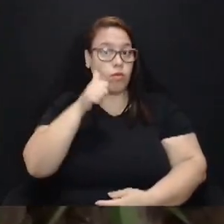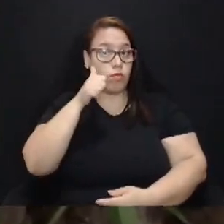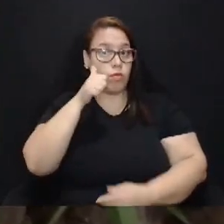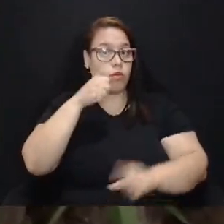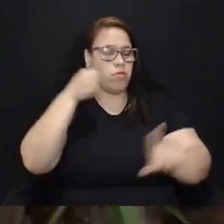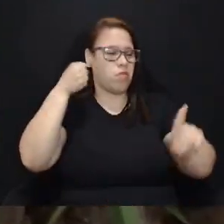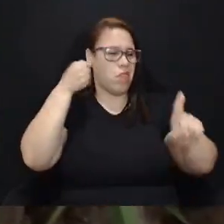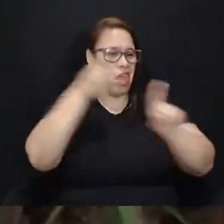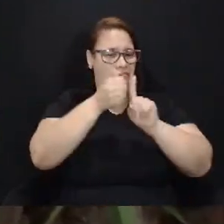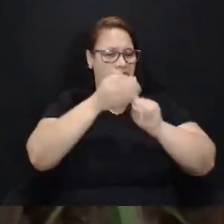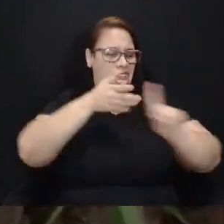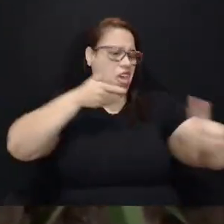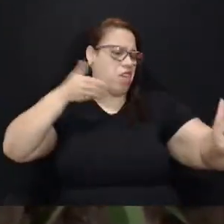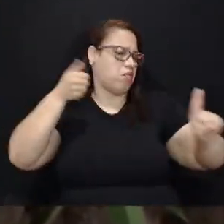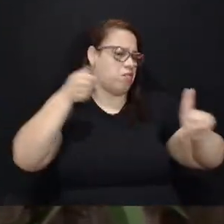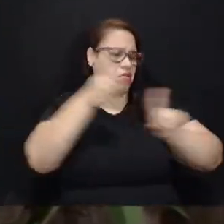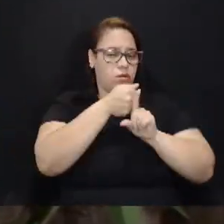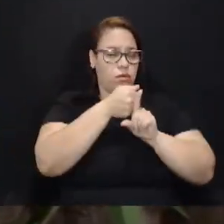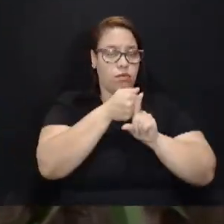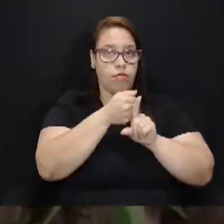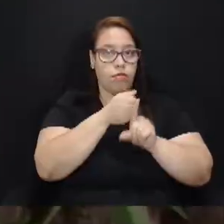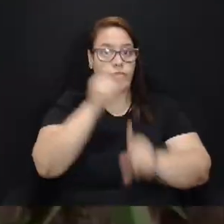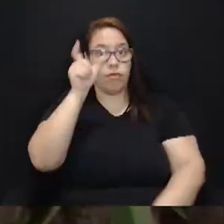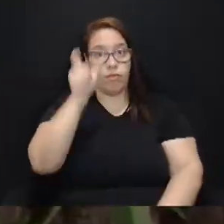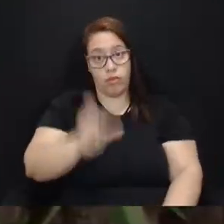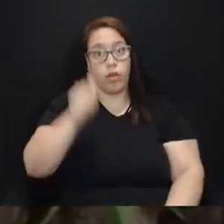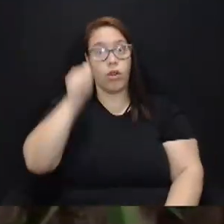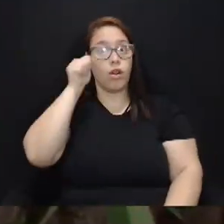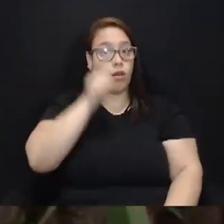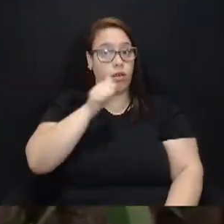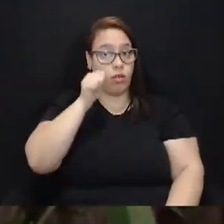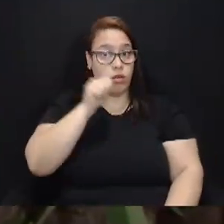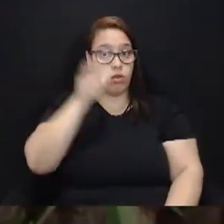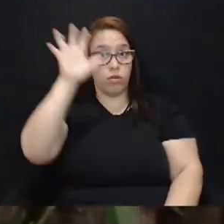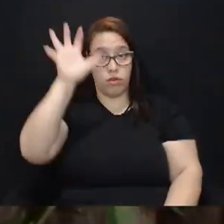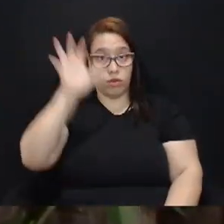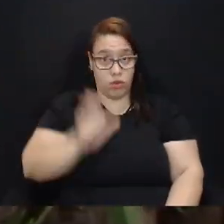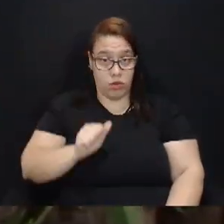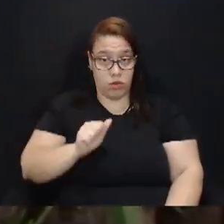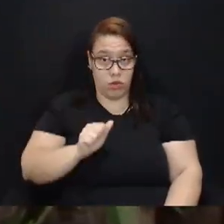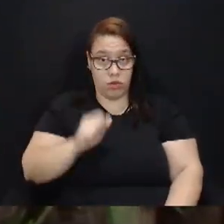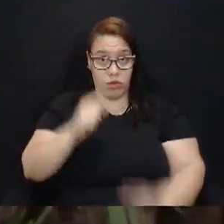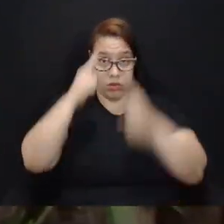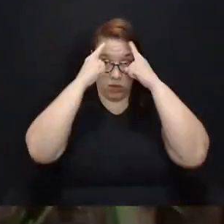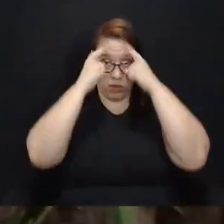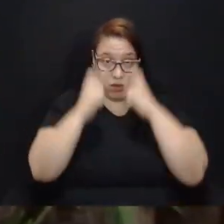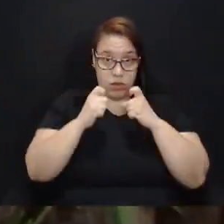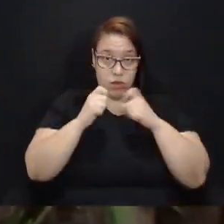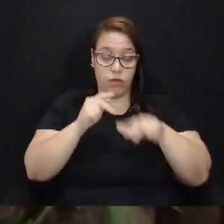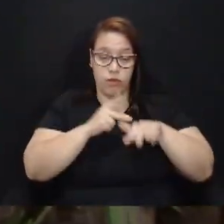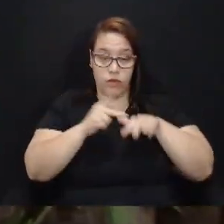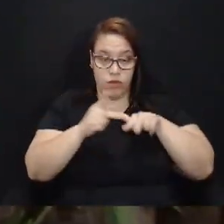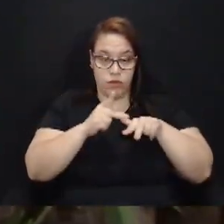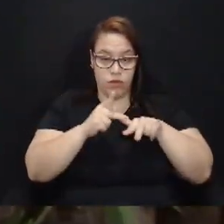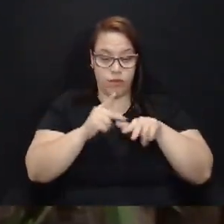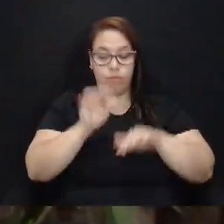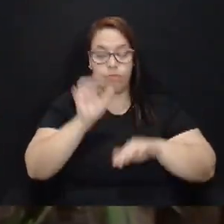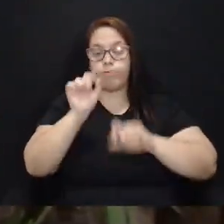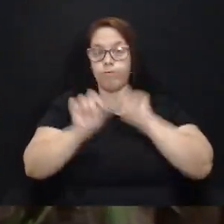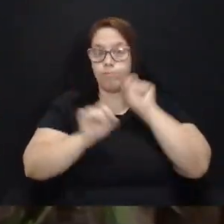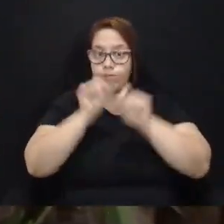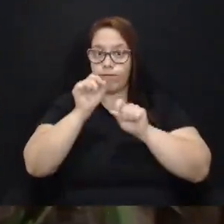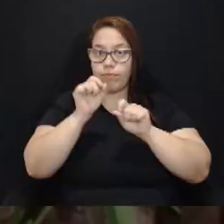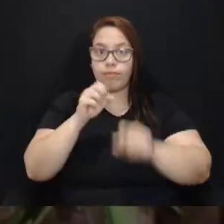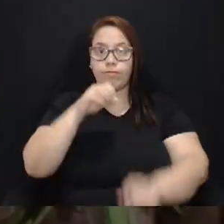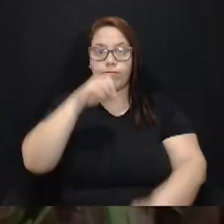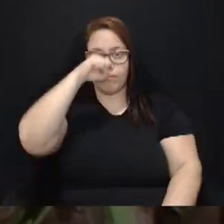dias apenas por serem mulheres, segundo o Mapa Nacional da Violência de Gênero. Em muitos casos, os agressores são